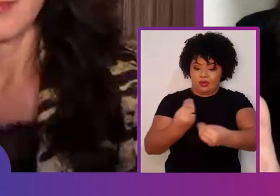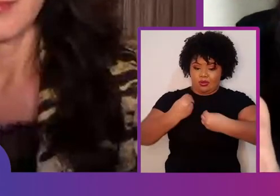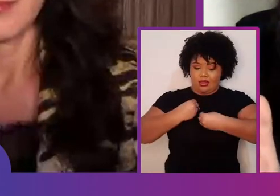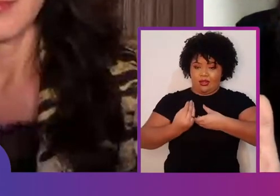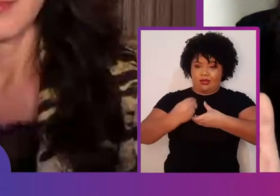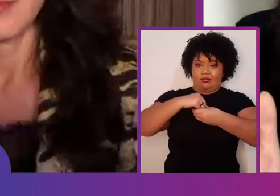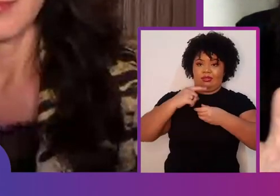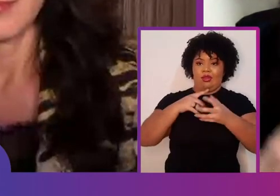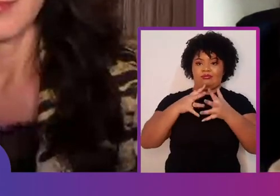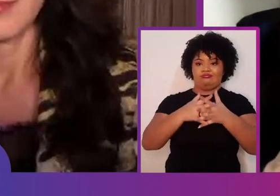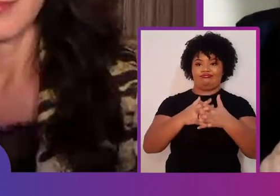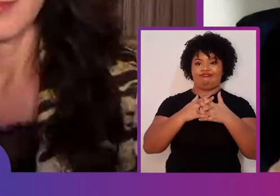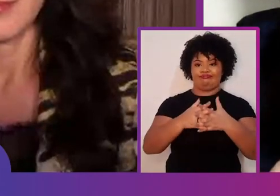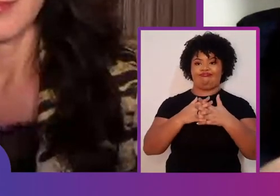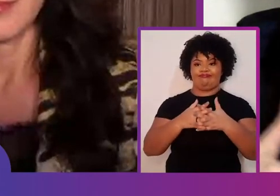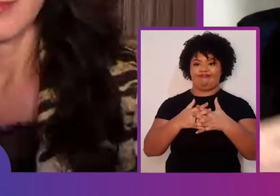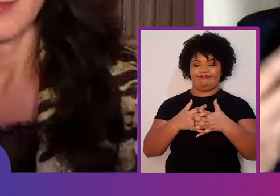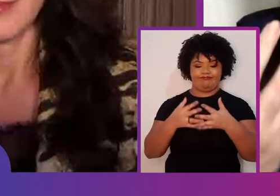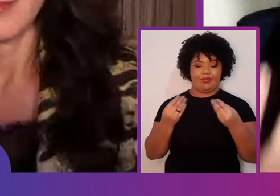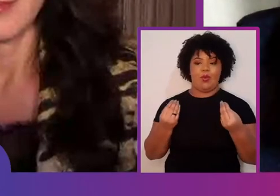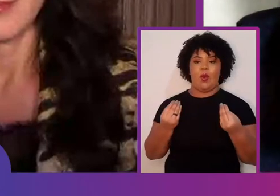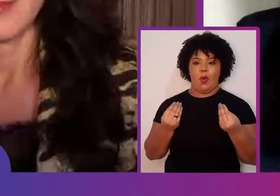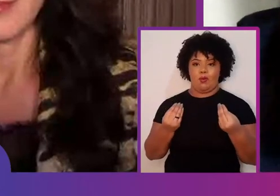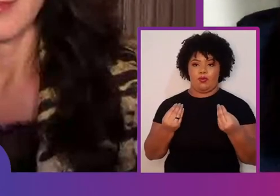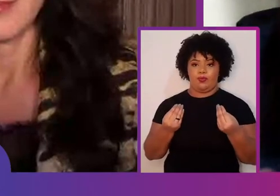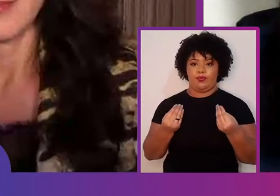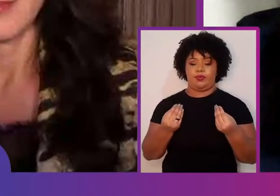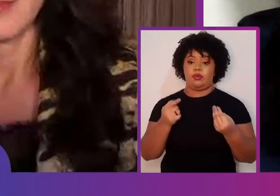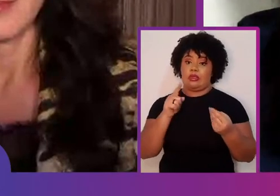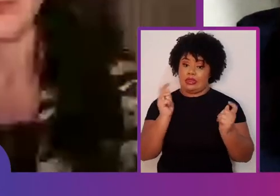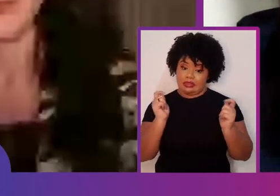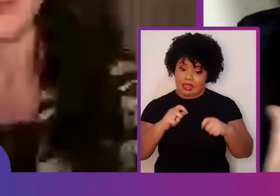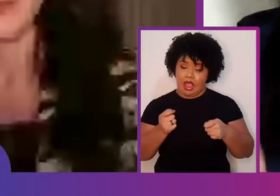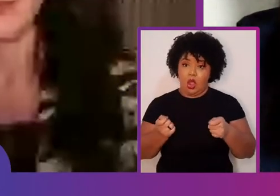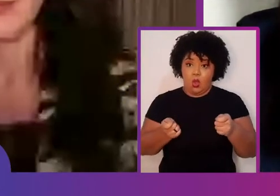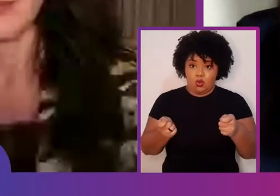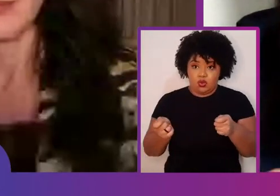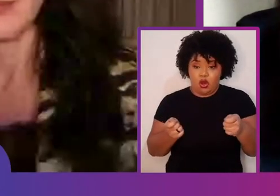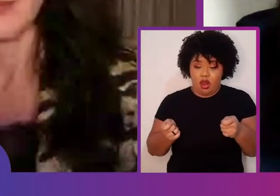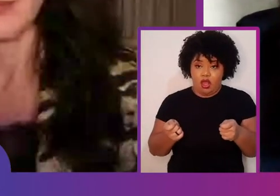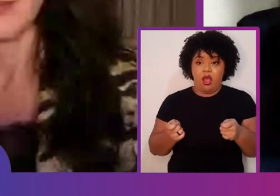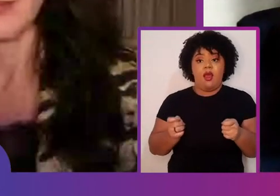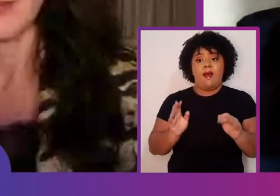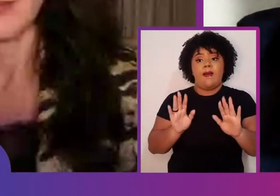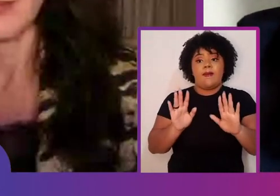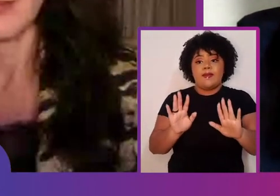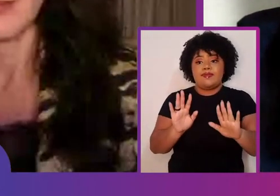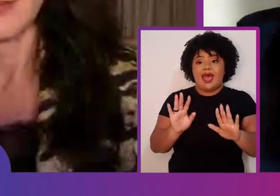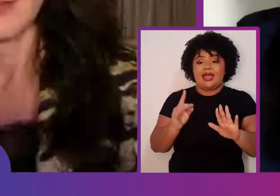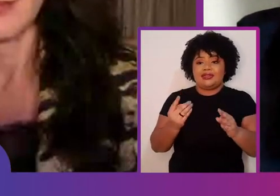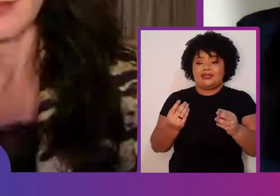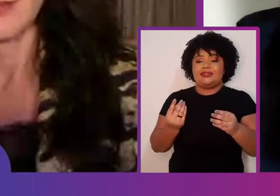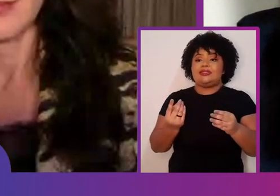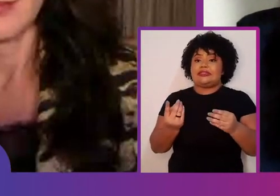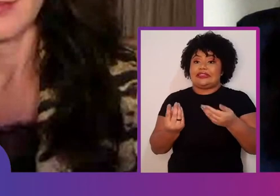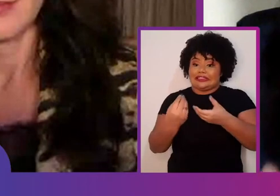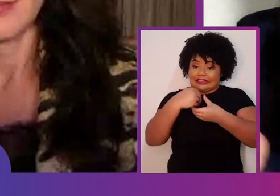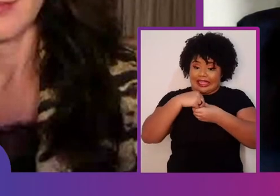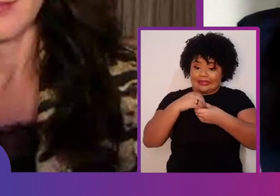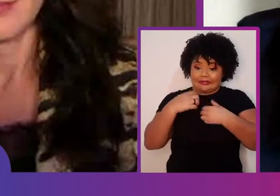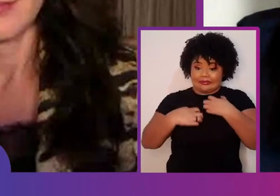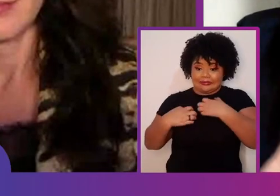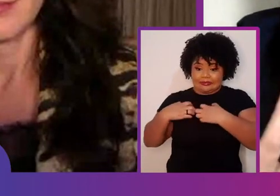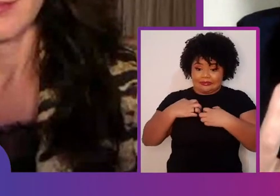pode controlar. A verdade é que, ao controlar, você está criando muito mais conflitos internos do que resolvendo